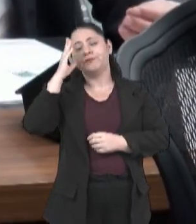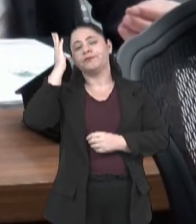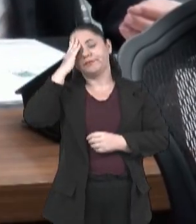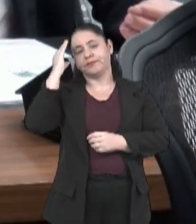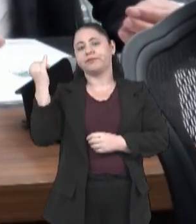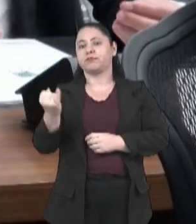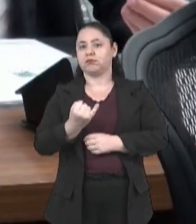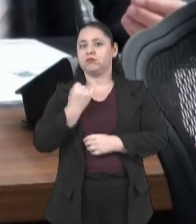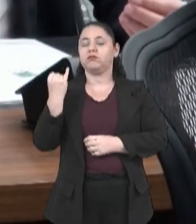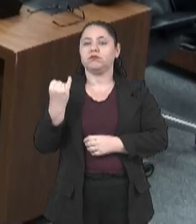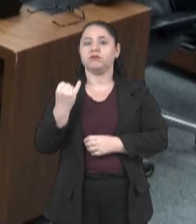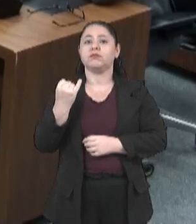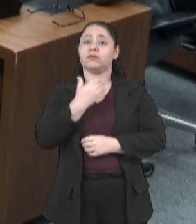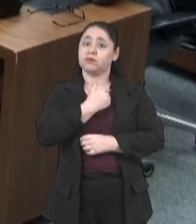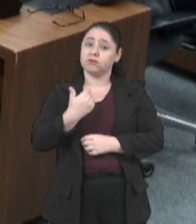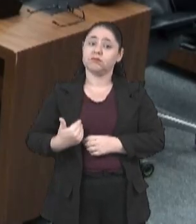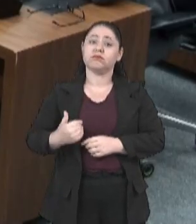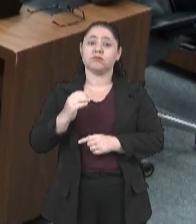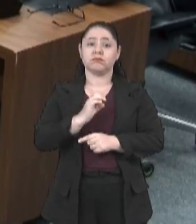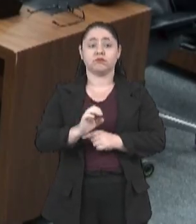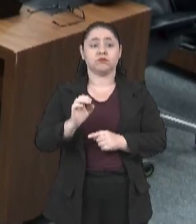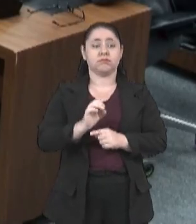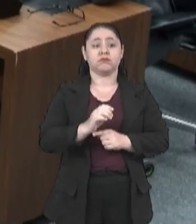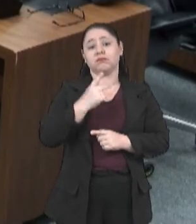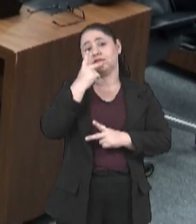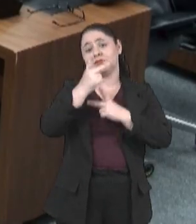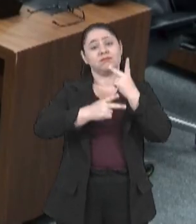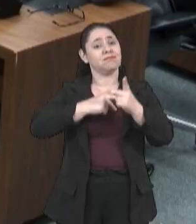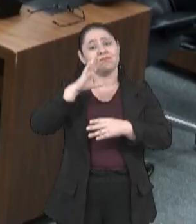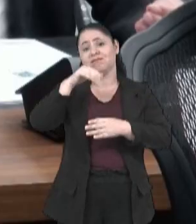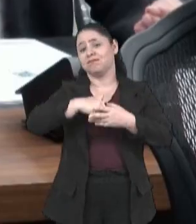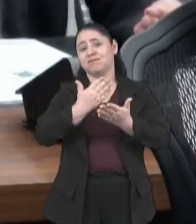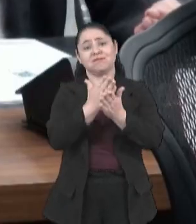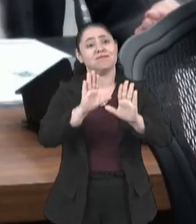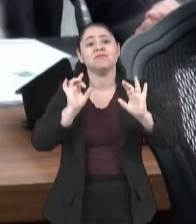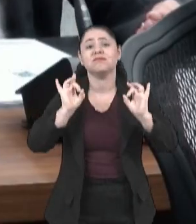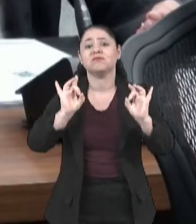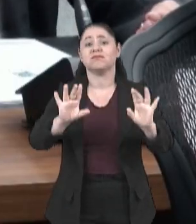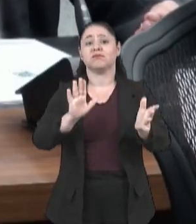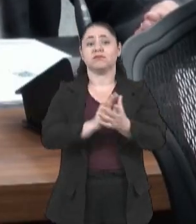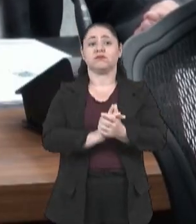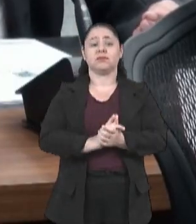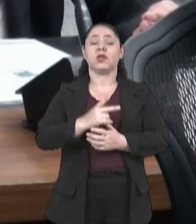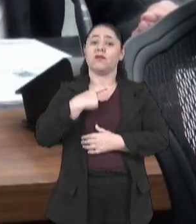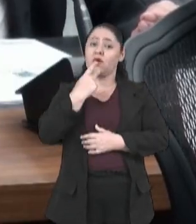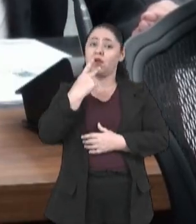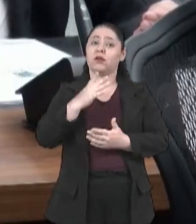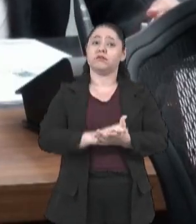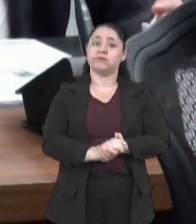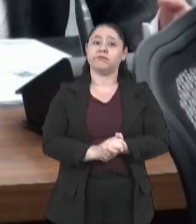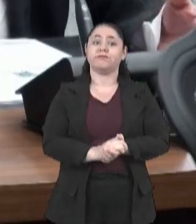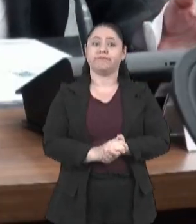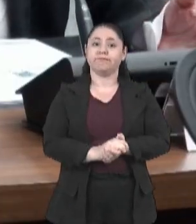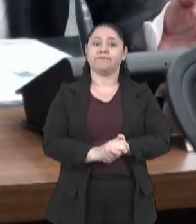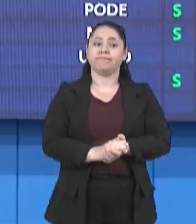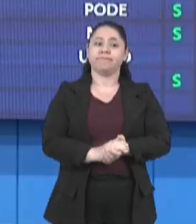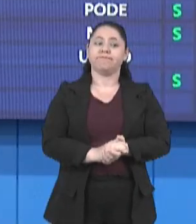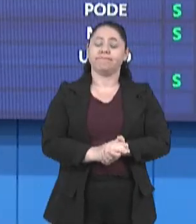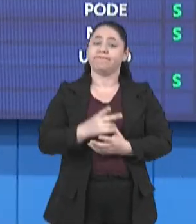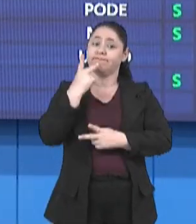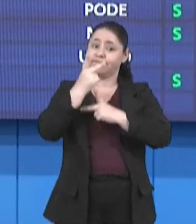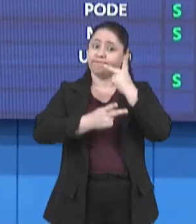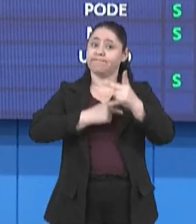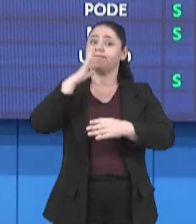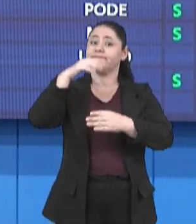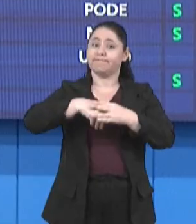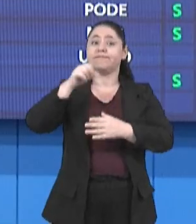da importância do governo do Estado. Deputado, é a declaração de voto de Vossa Excelência. Então, declaro o voto. Eu vou pedir para Vossa Excelência...